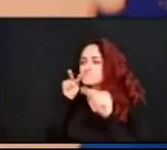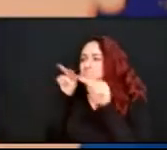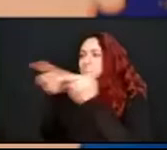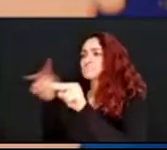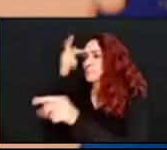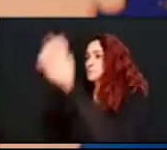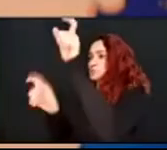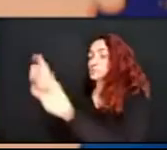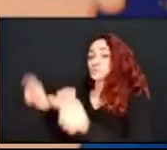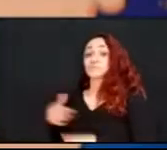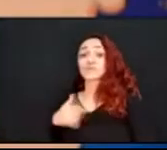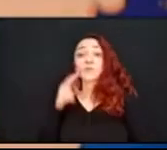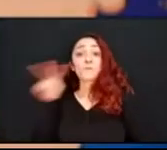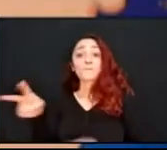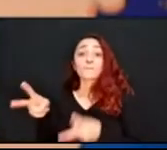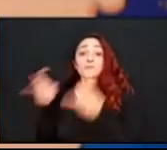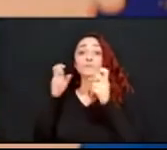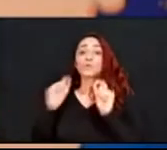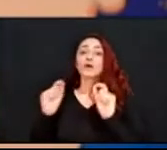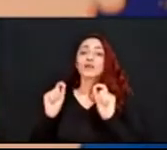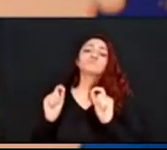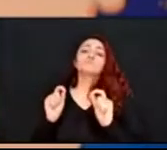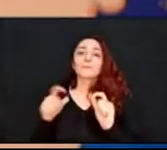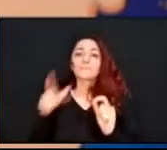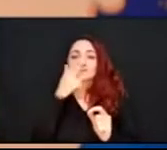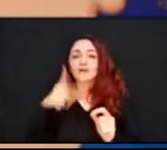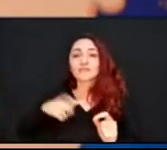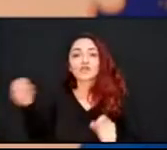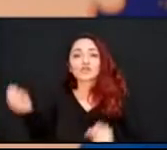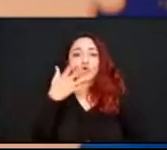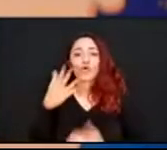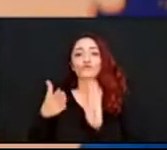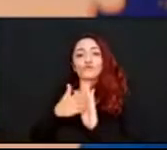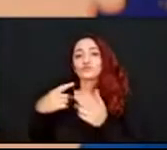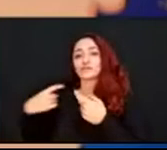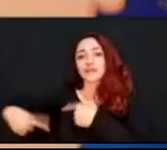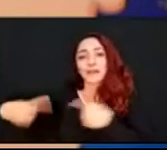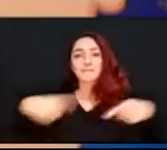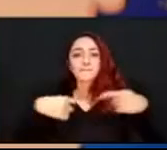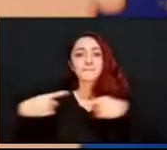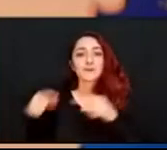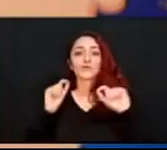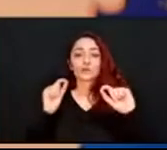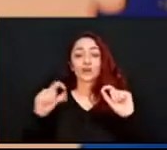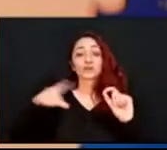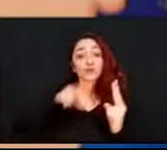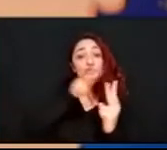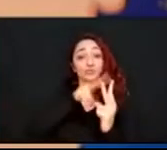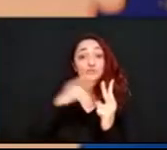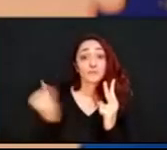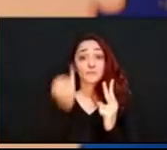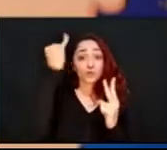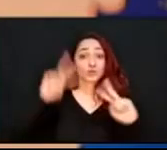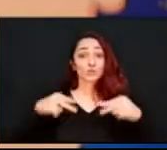galera não novo debate em que o ser humano tem duas questões muito básicas né que é ser único e